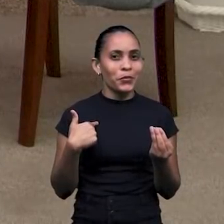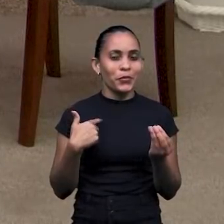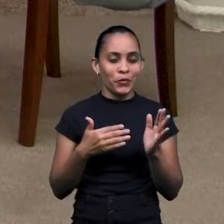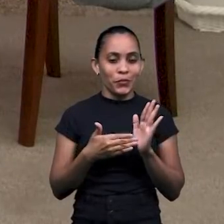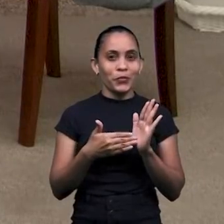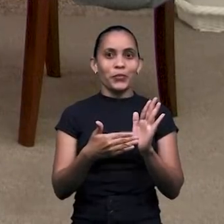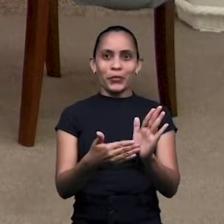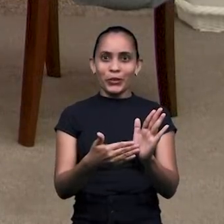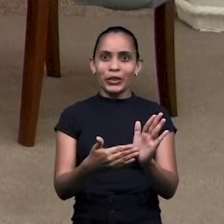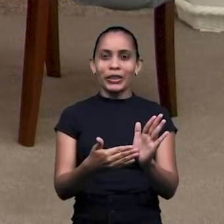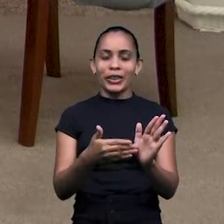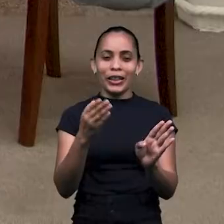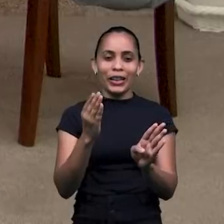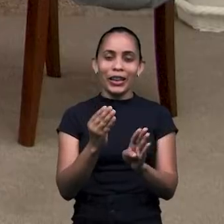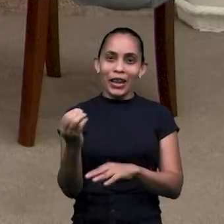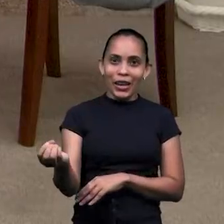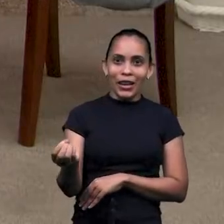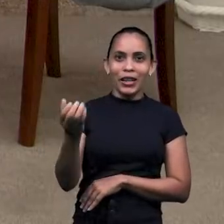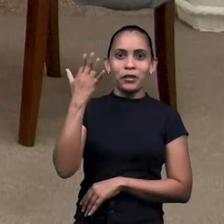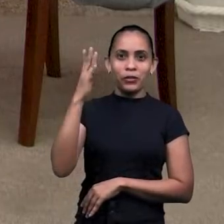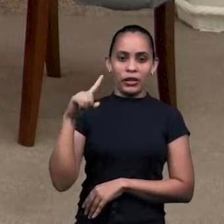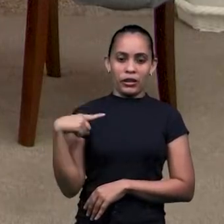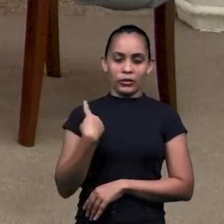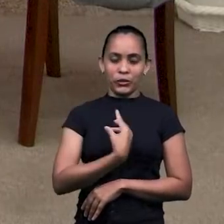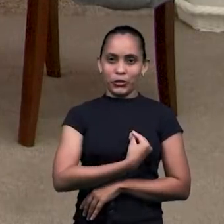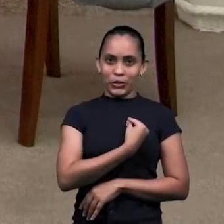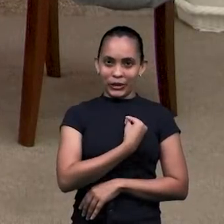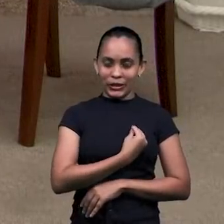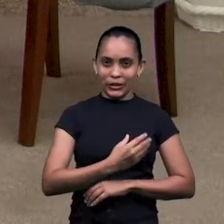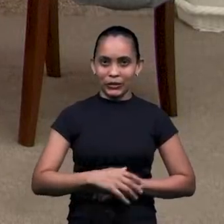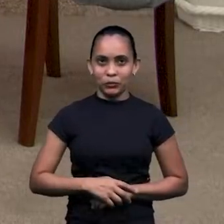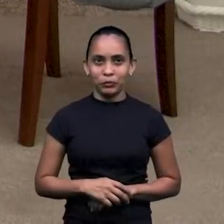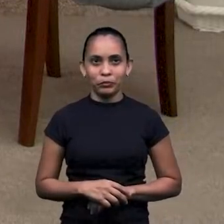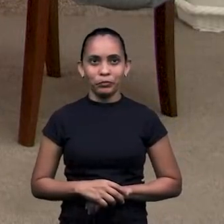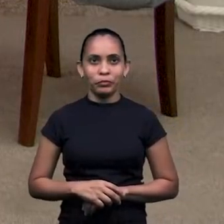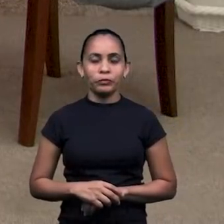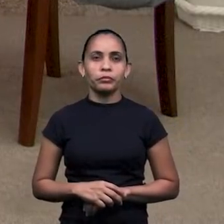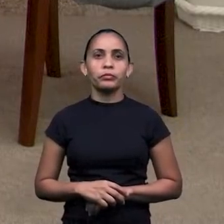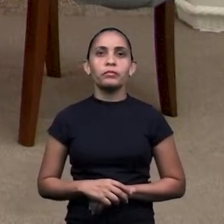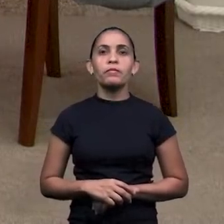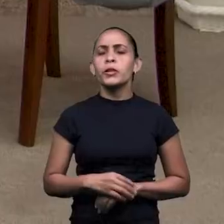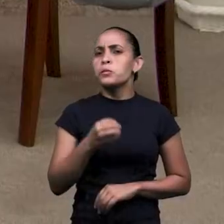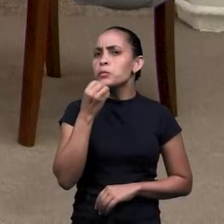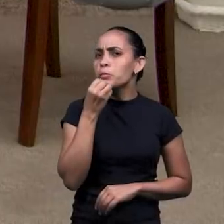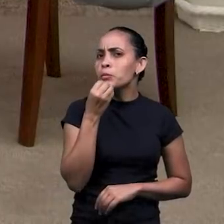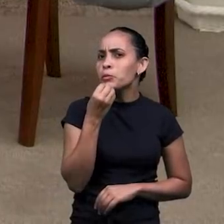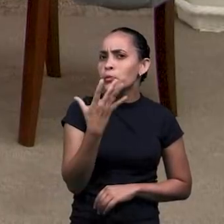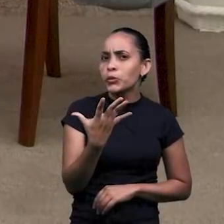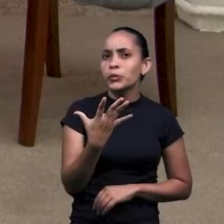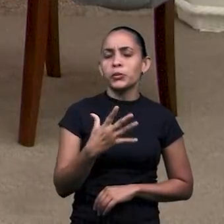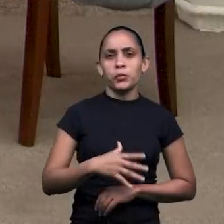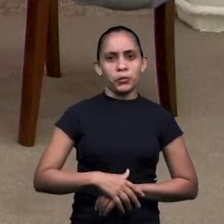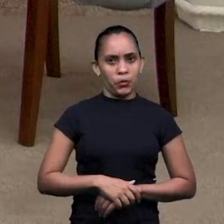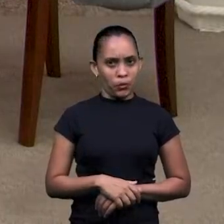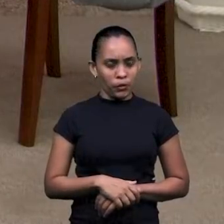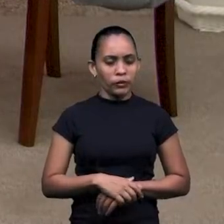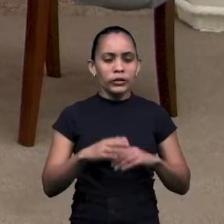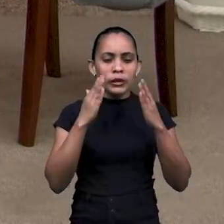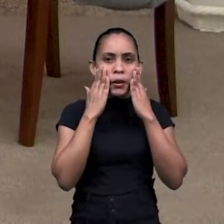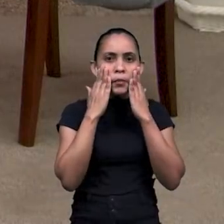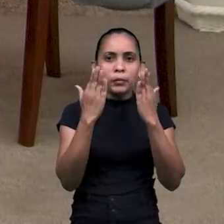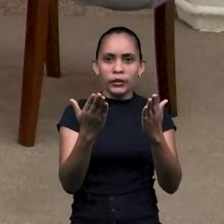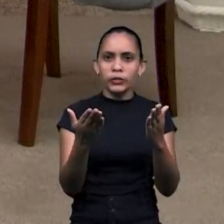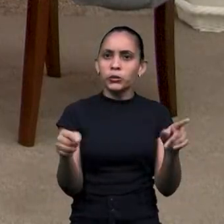e tem demonstrado esse mistério revelado à nossa igreja. Glória a Jesus. Muito boa colocação que você fez, né? Que